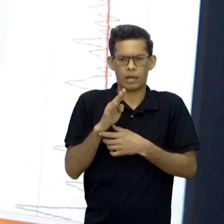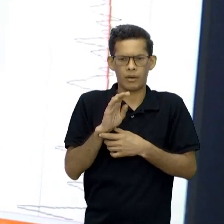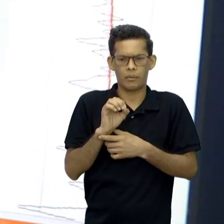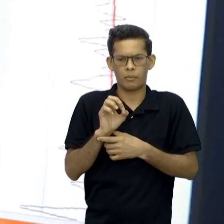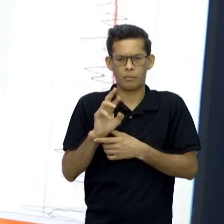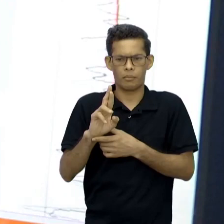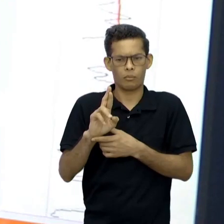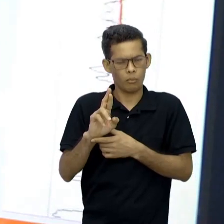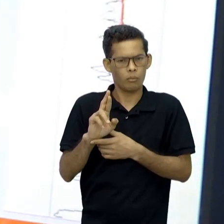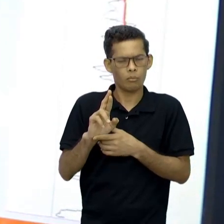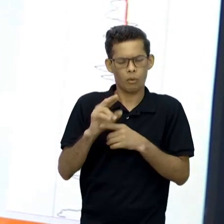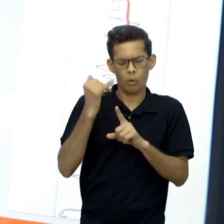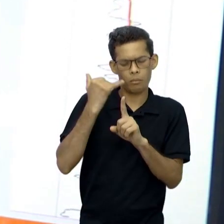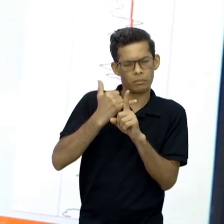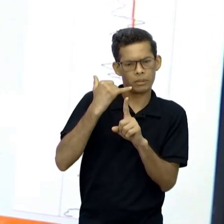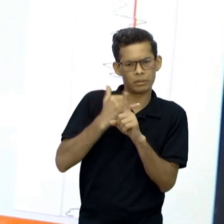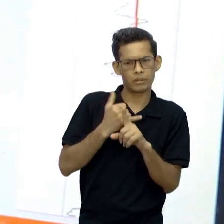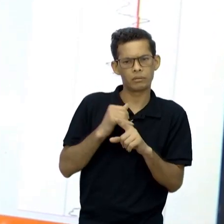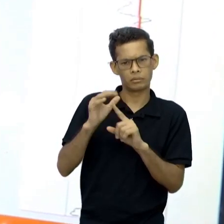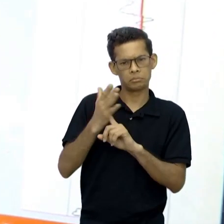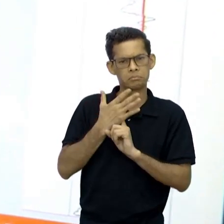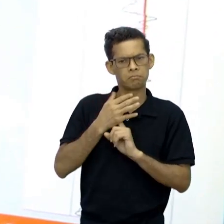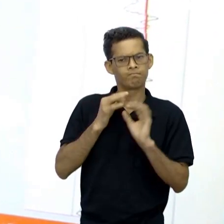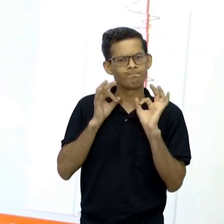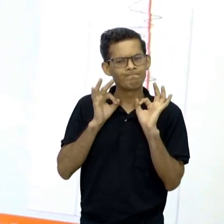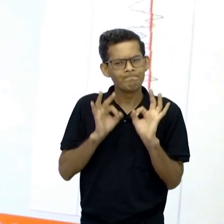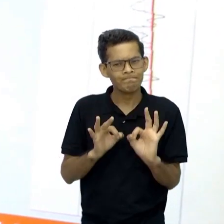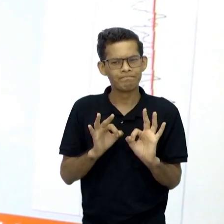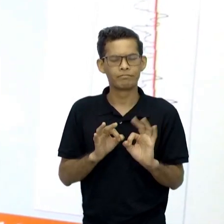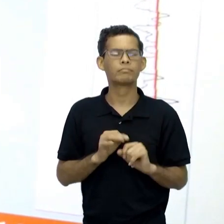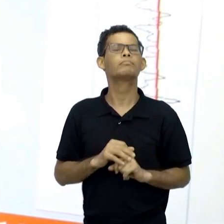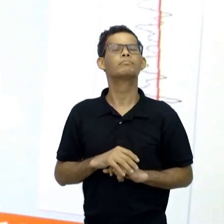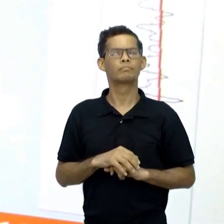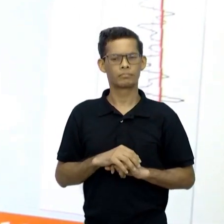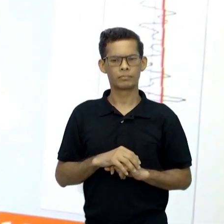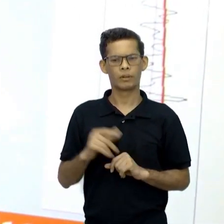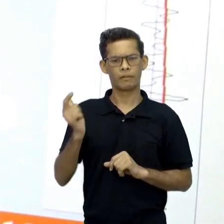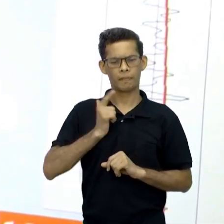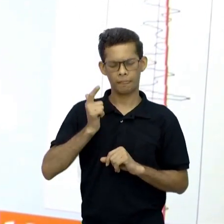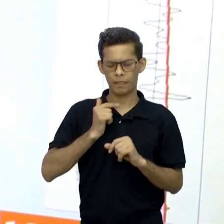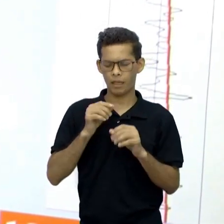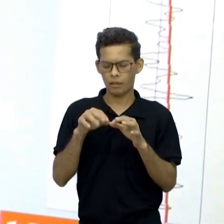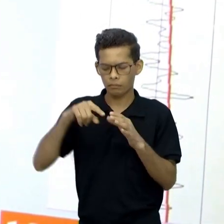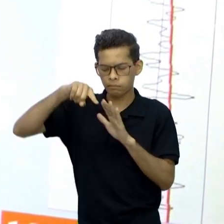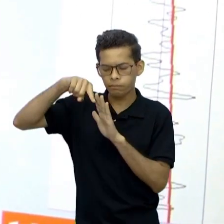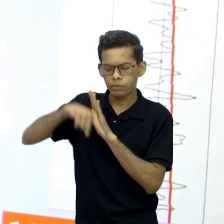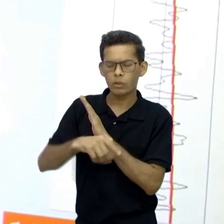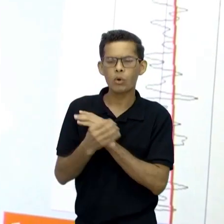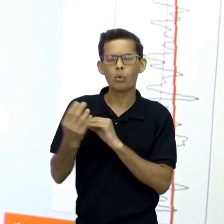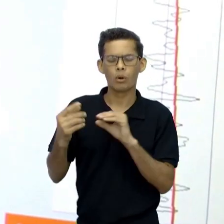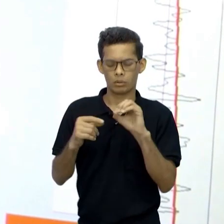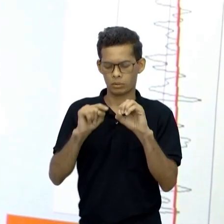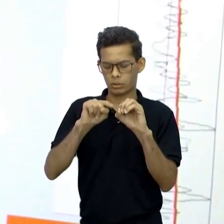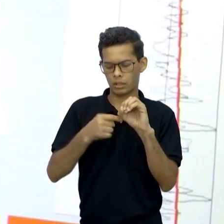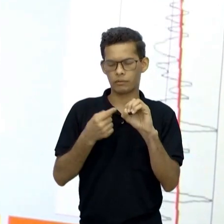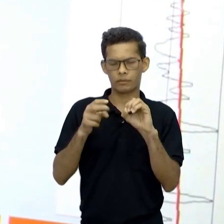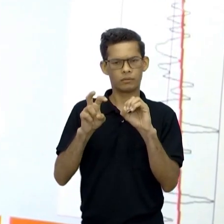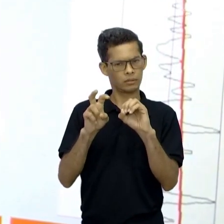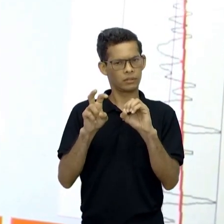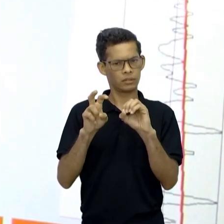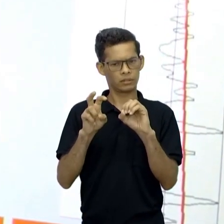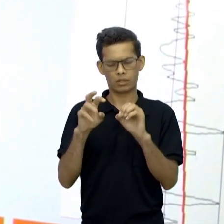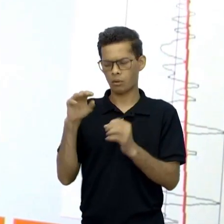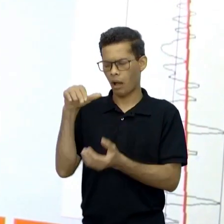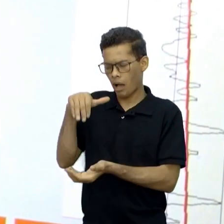cara do Olha alvo. certinho, né? Caramba. Aqui esse está em meio metro, tem alvo até 2 metros, tá?